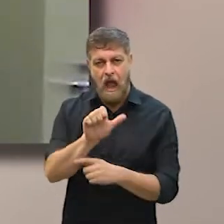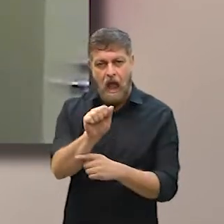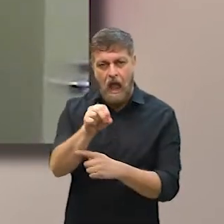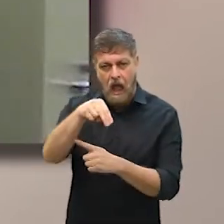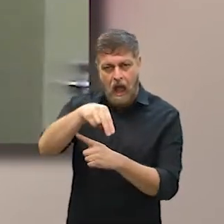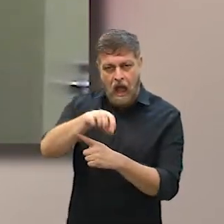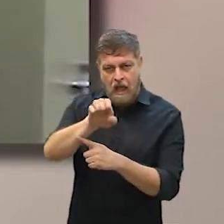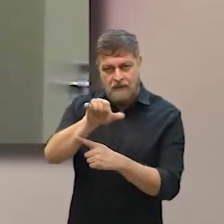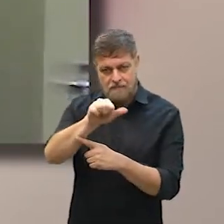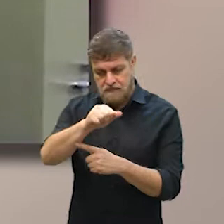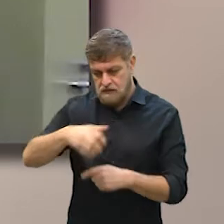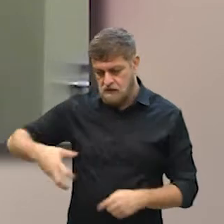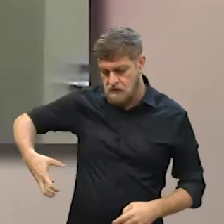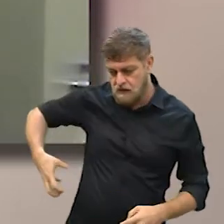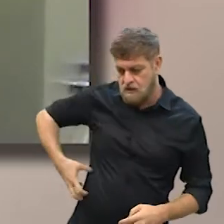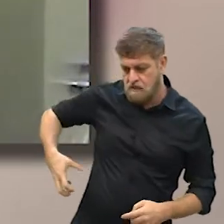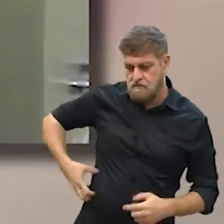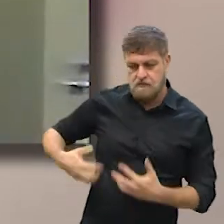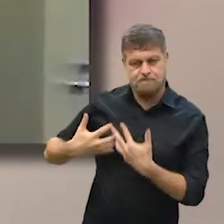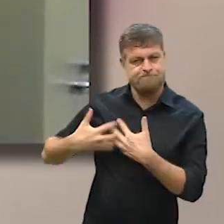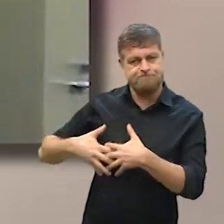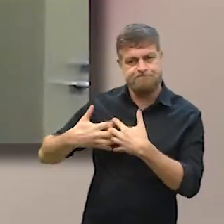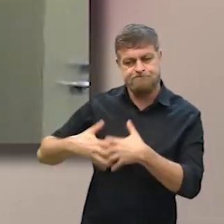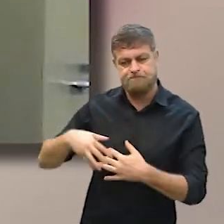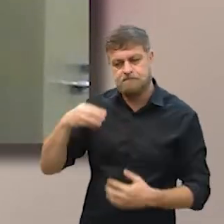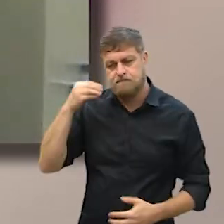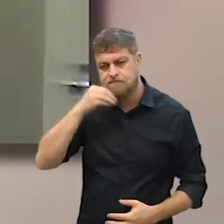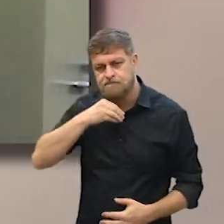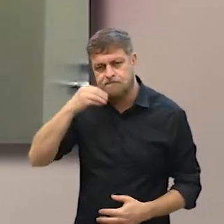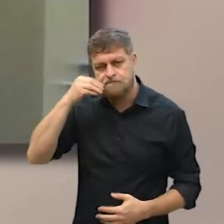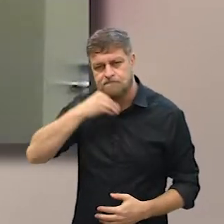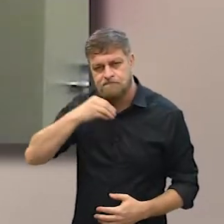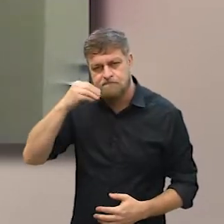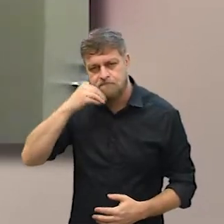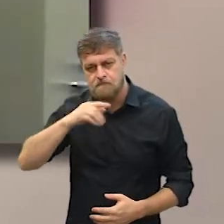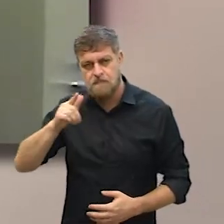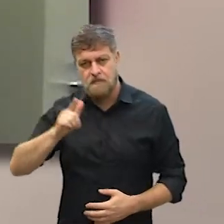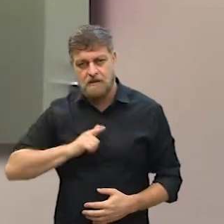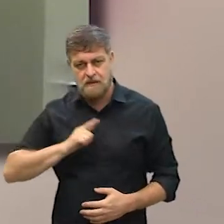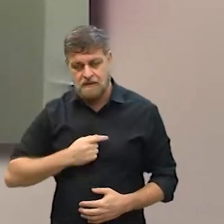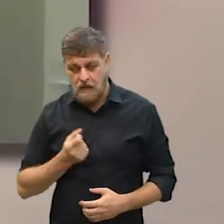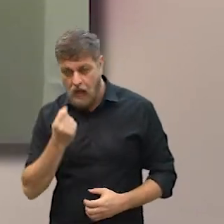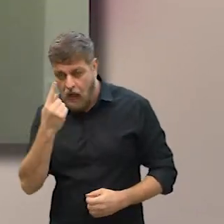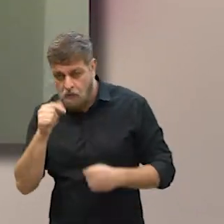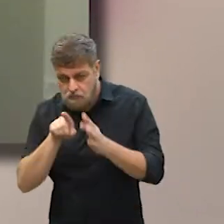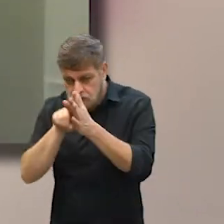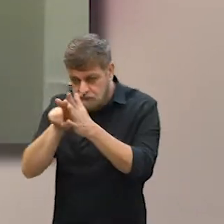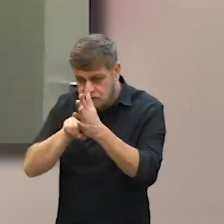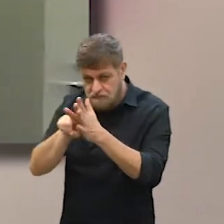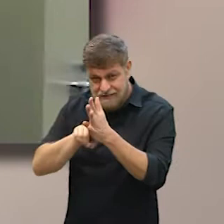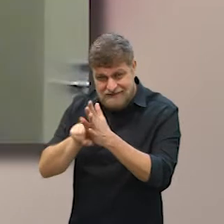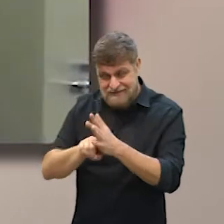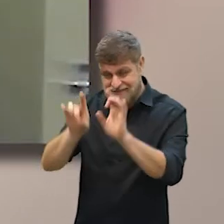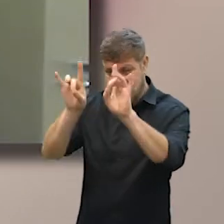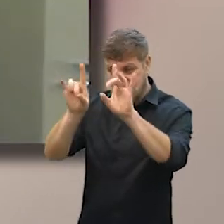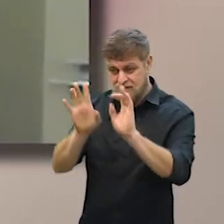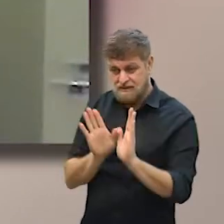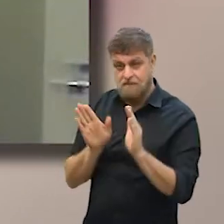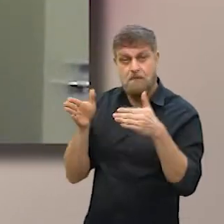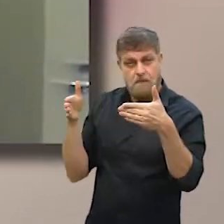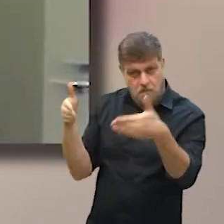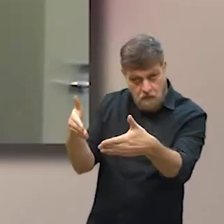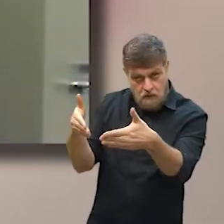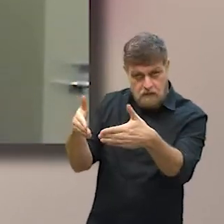pode ter alteração da função renal todos os exames mais rotineiros mas tem alguns exames específicos